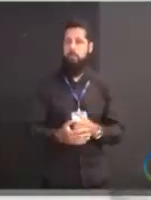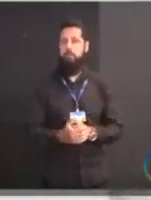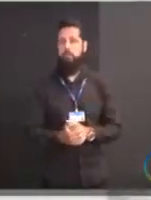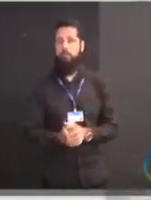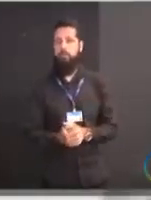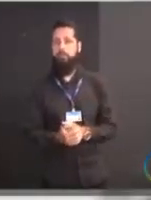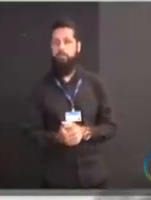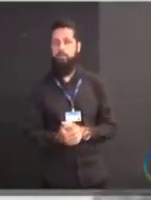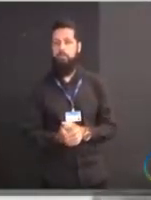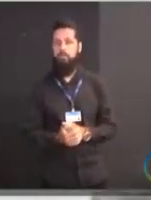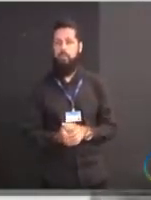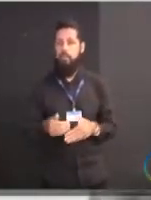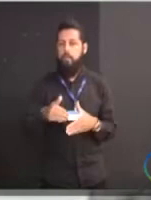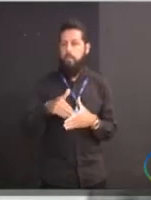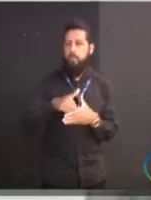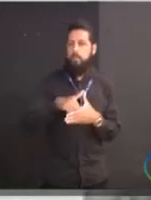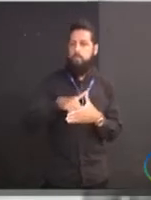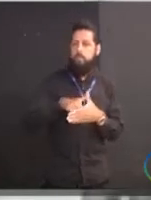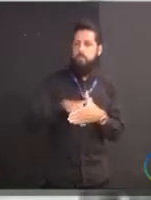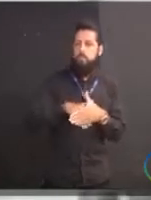dentro da nebulosa